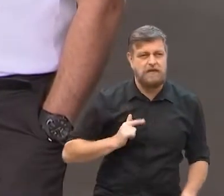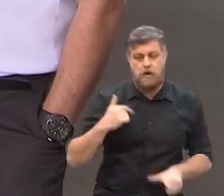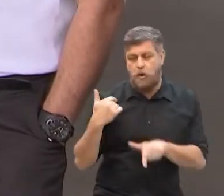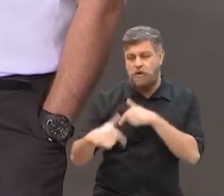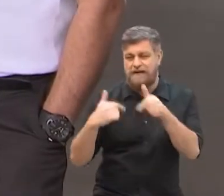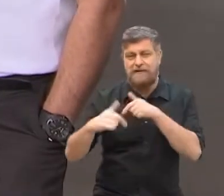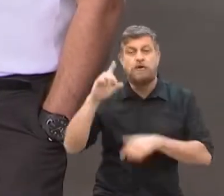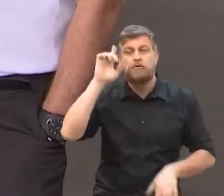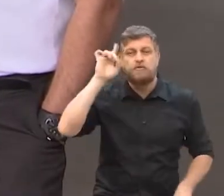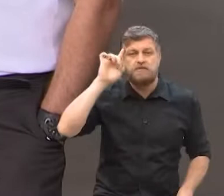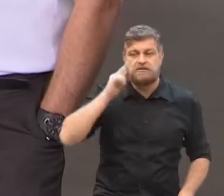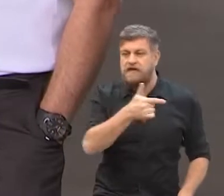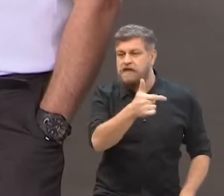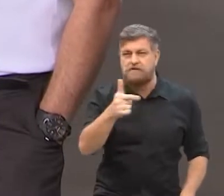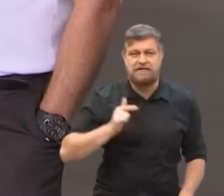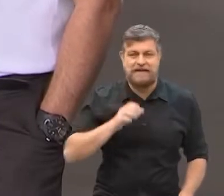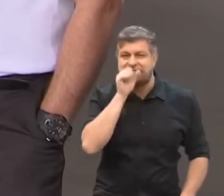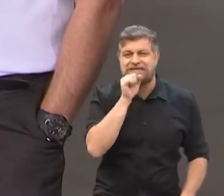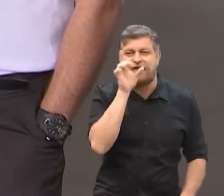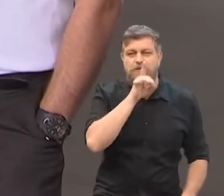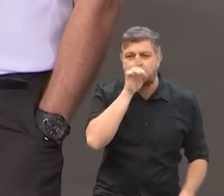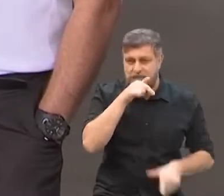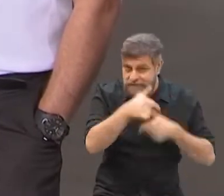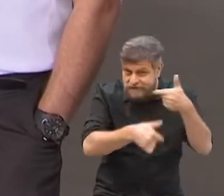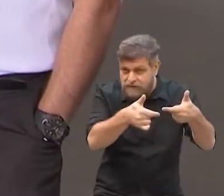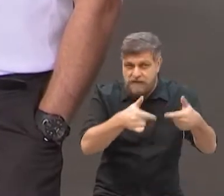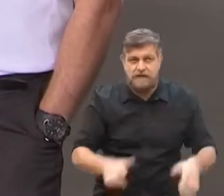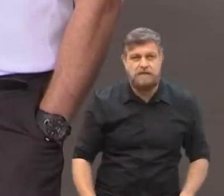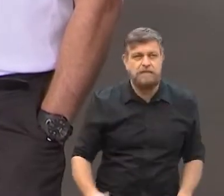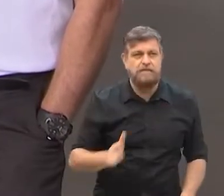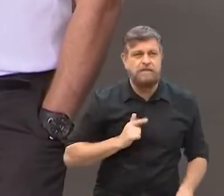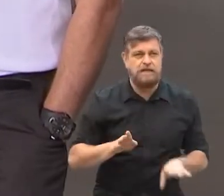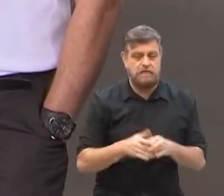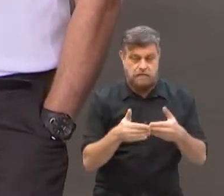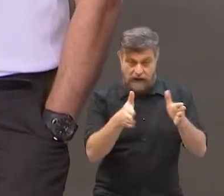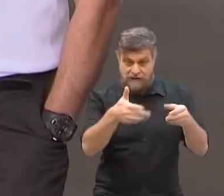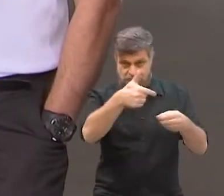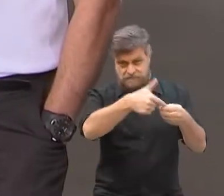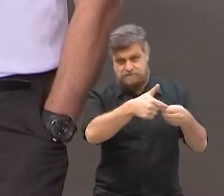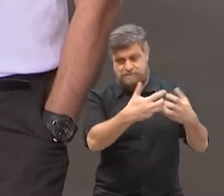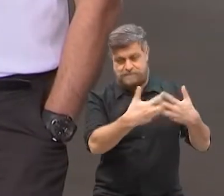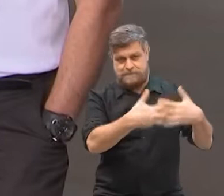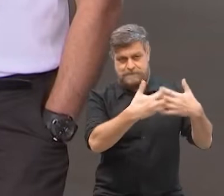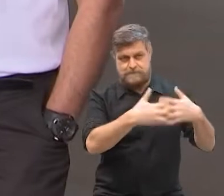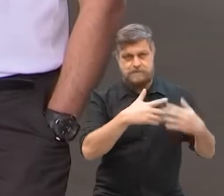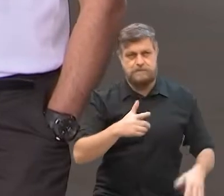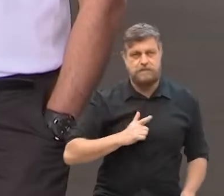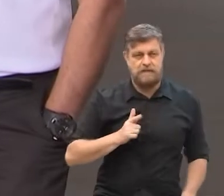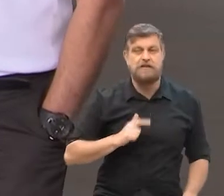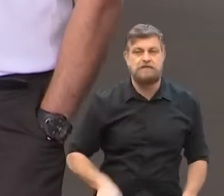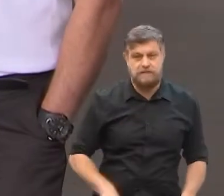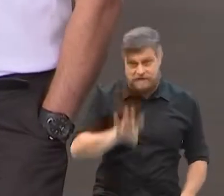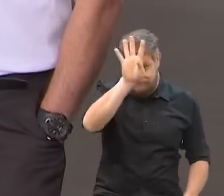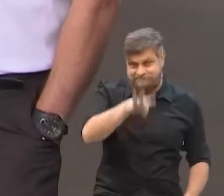frentista também não tem essa de folgar final de semana, feriado, porque o posto tá aberto, né? Claro que tem escalas, né? Tem as